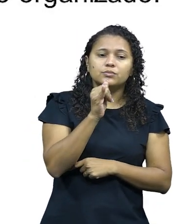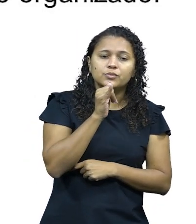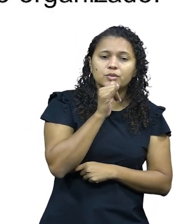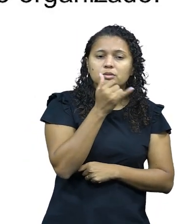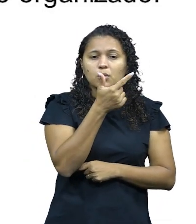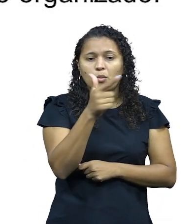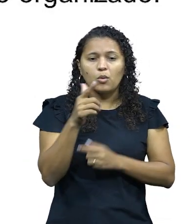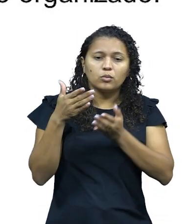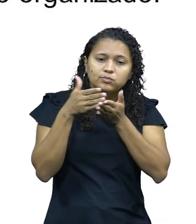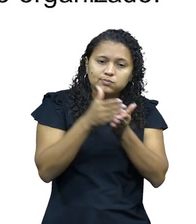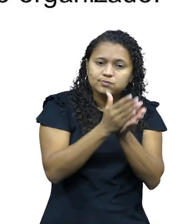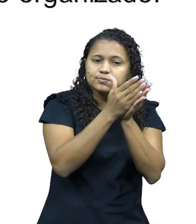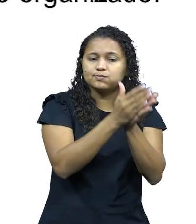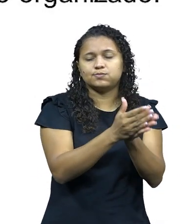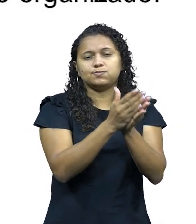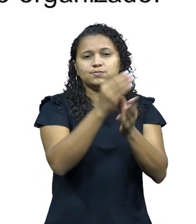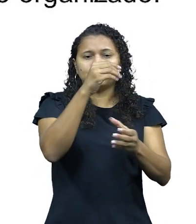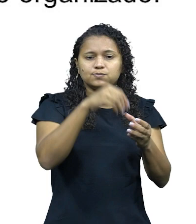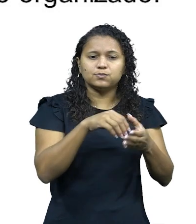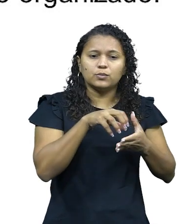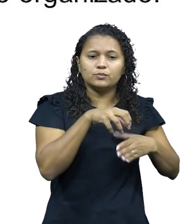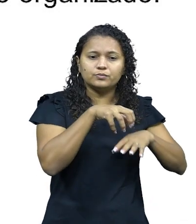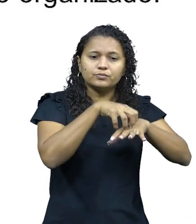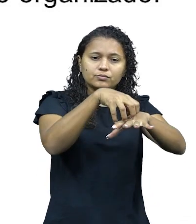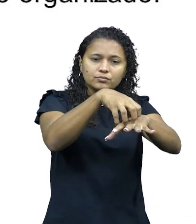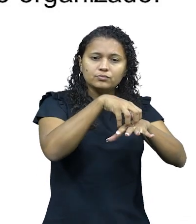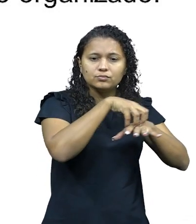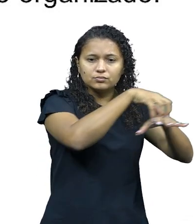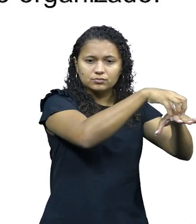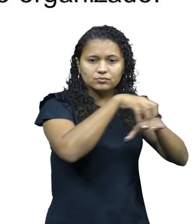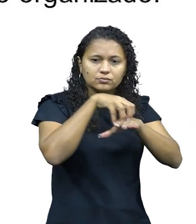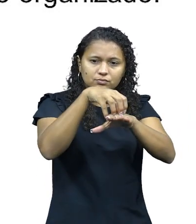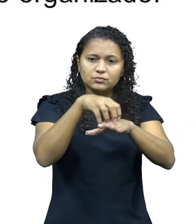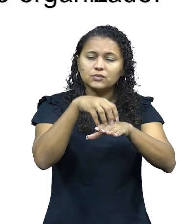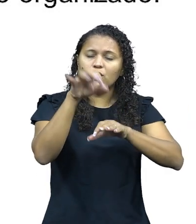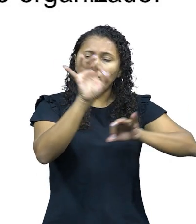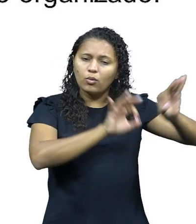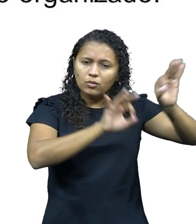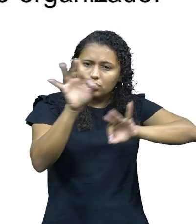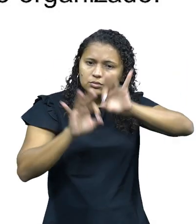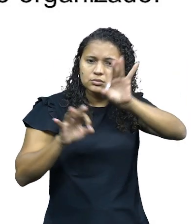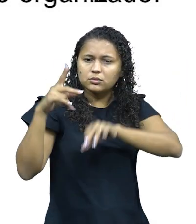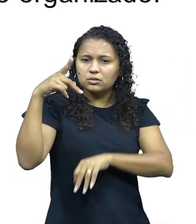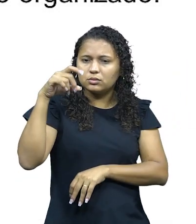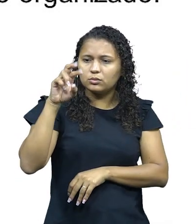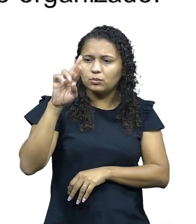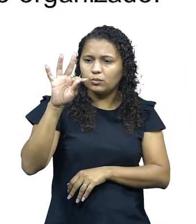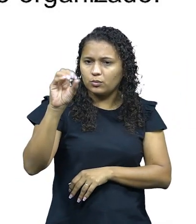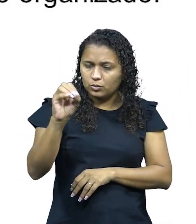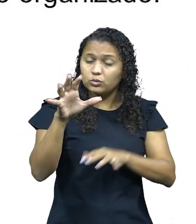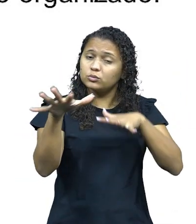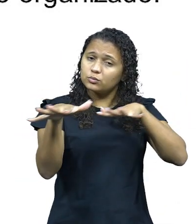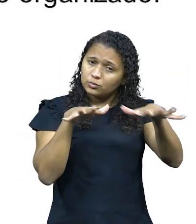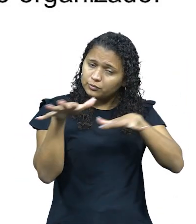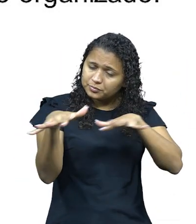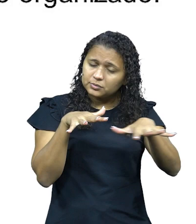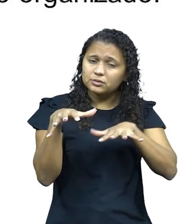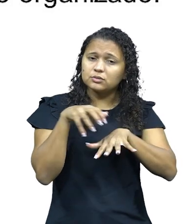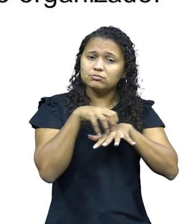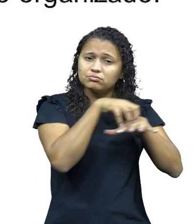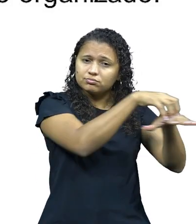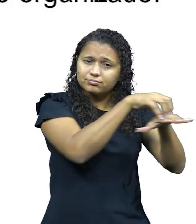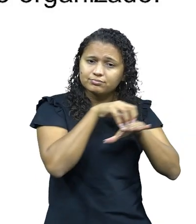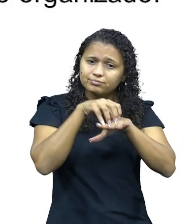de transporte aquaviário realizada no porto organizado. Então, é a movimentação de mercadorias